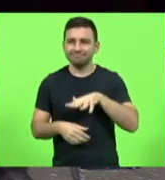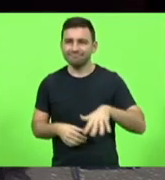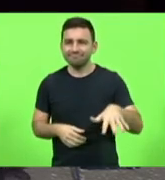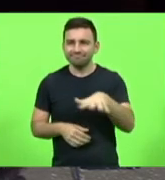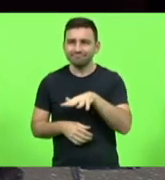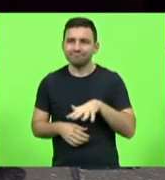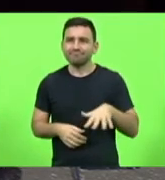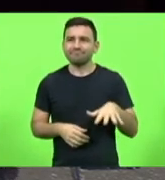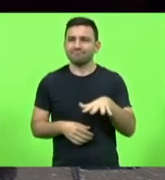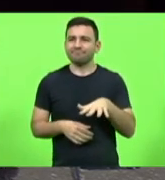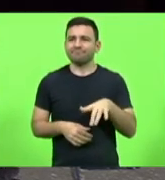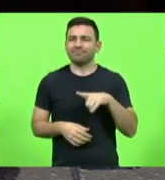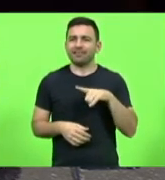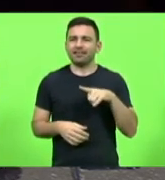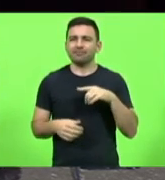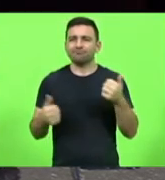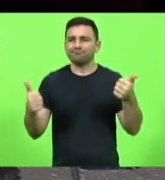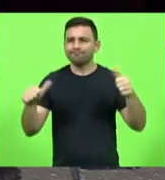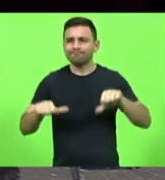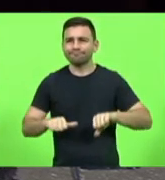de profunda